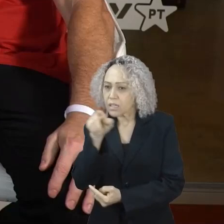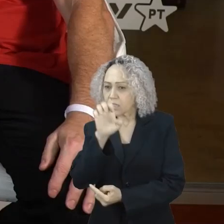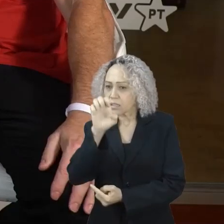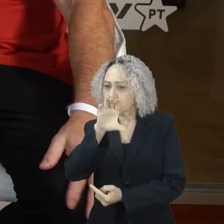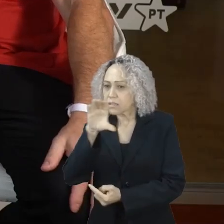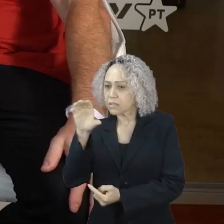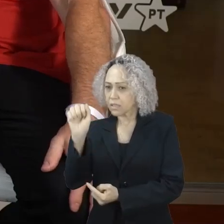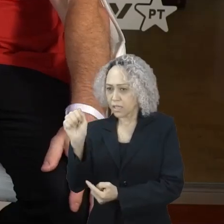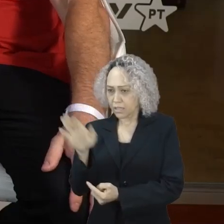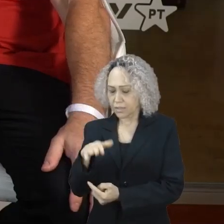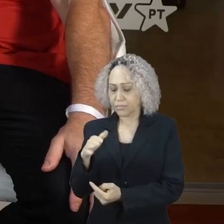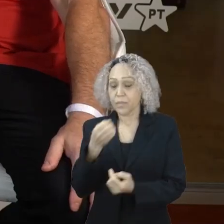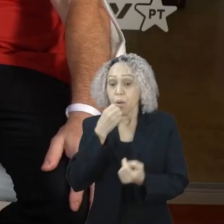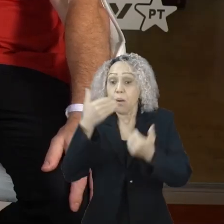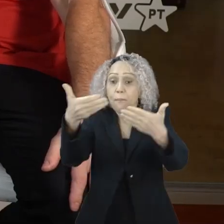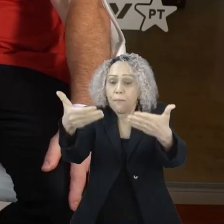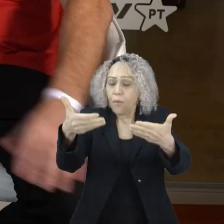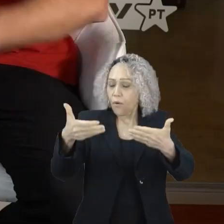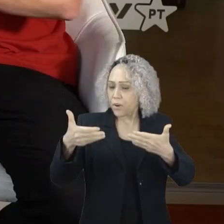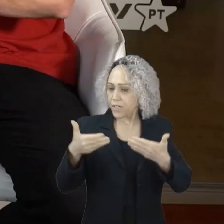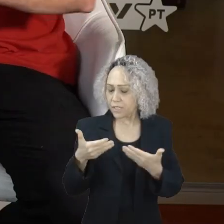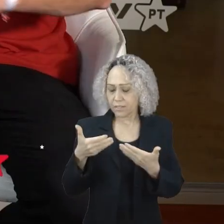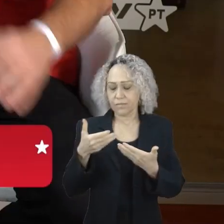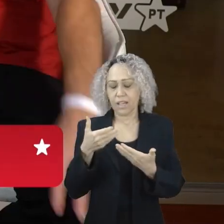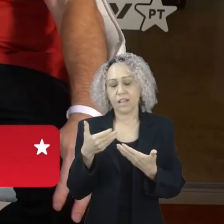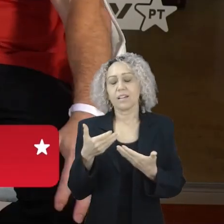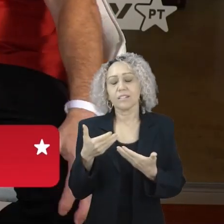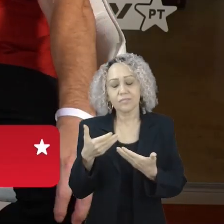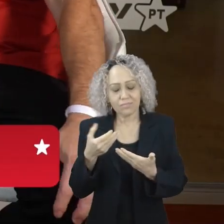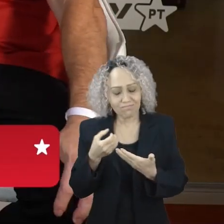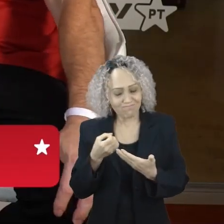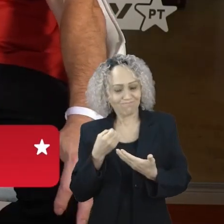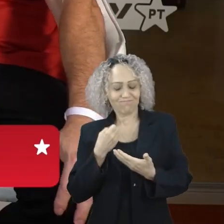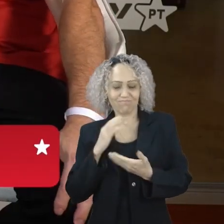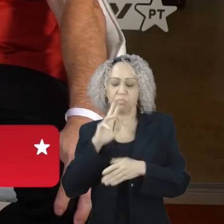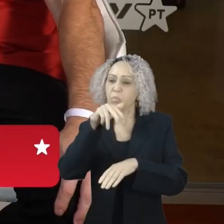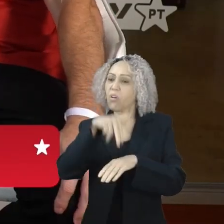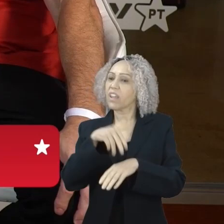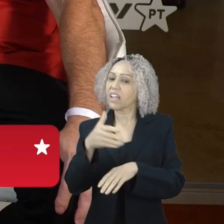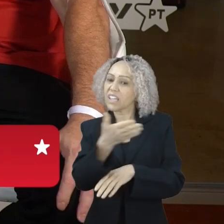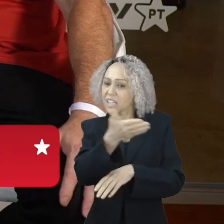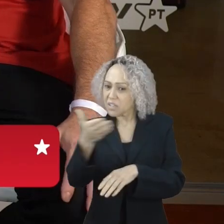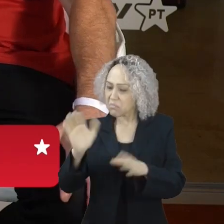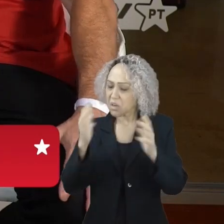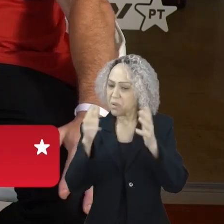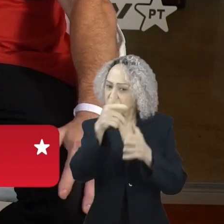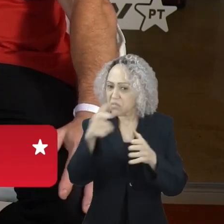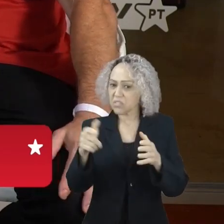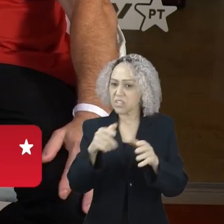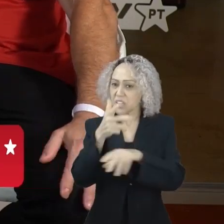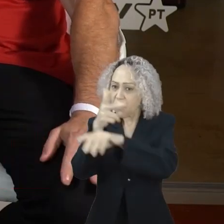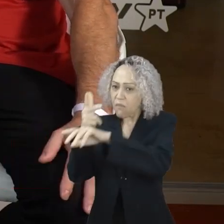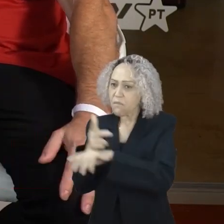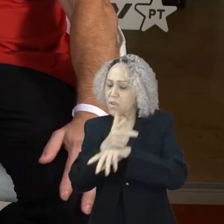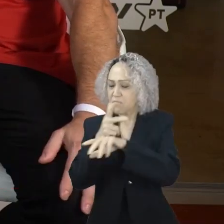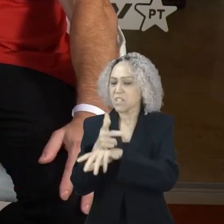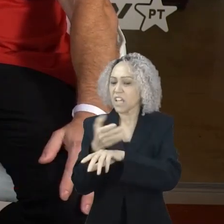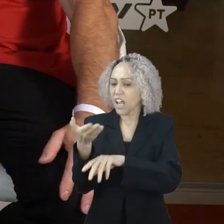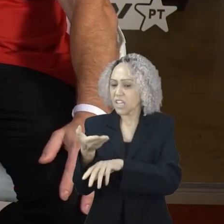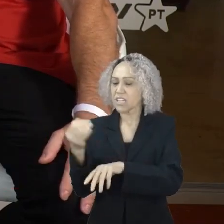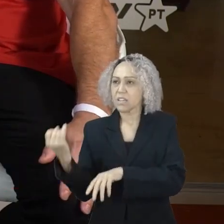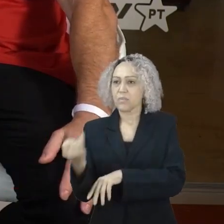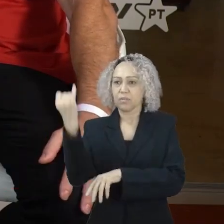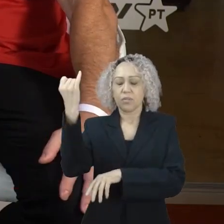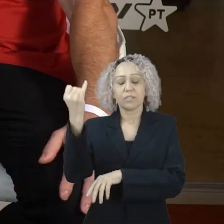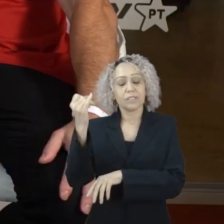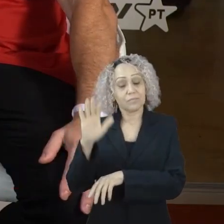Bem-vindo. Boa tarde. Estou muito feliz de estar aqui. Parabéns por vocês estarem aí fazendo essa cobertura tão ampla. Muito importante. É super importante esse